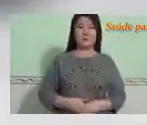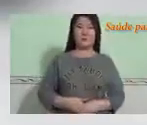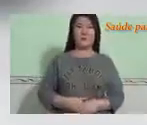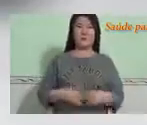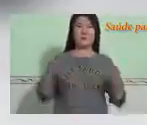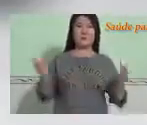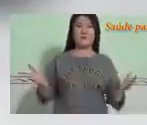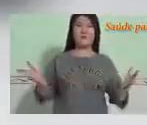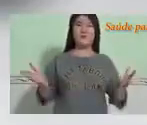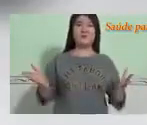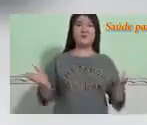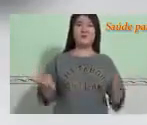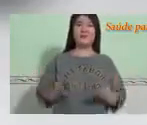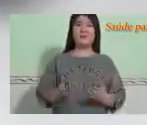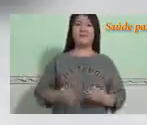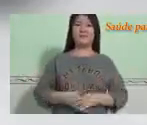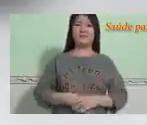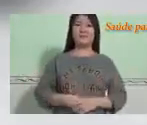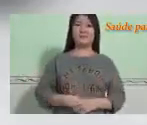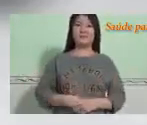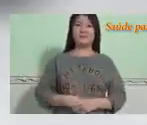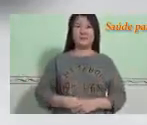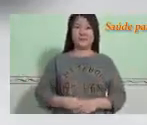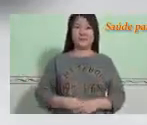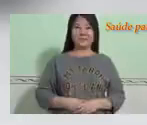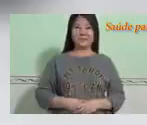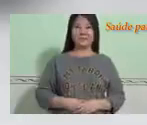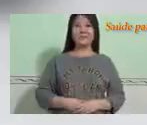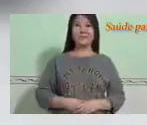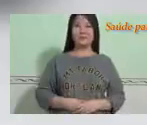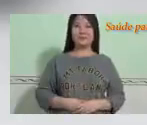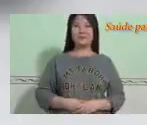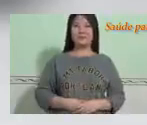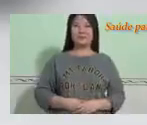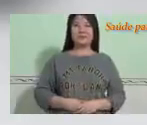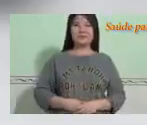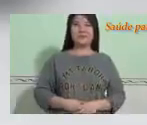Assim, vírgula, no caso do vírus civil, vírgula, por exemplo, vírgula,